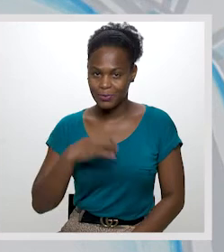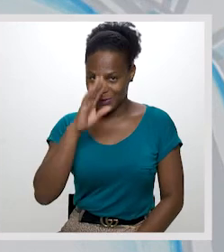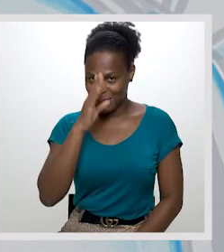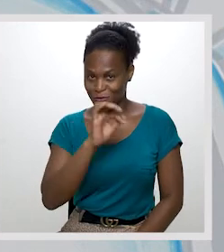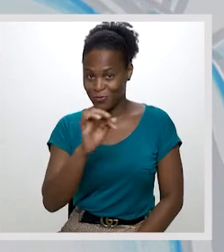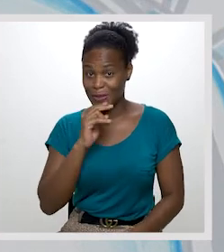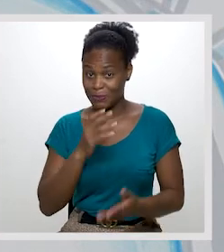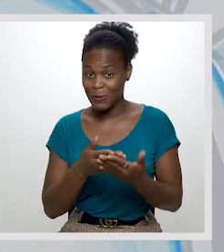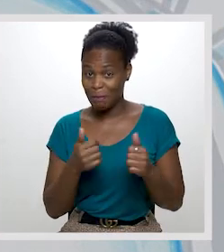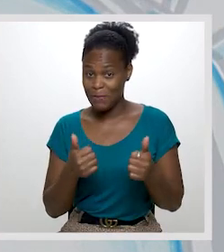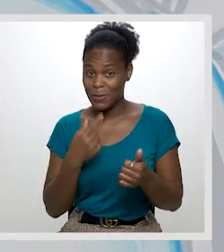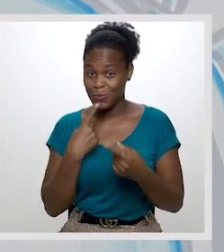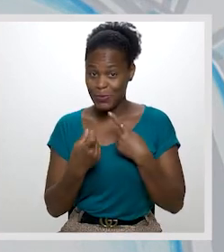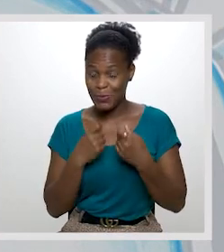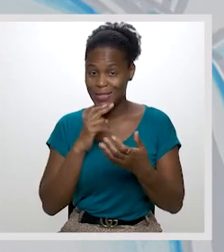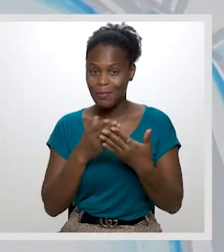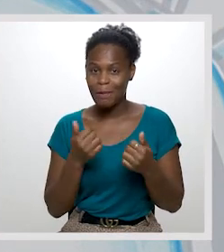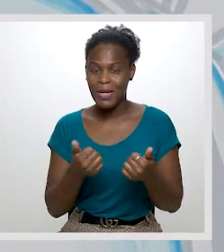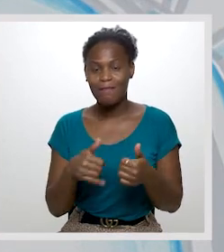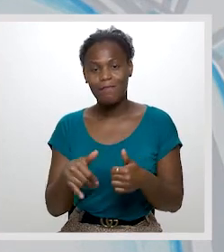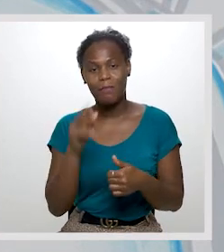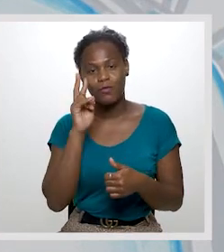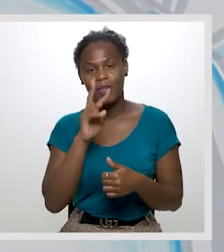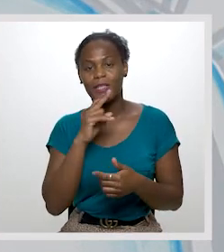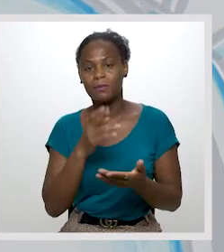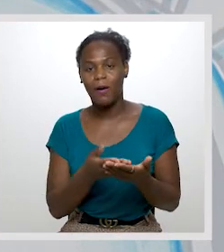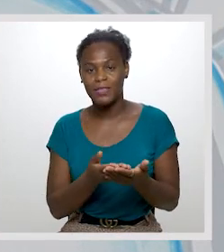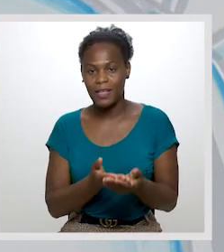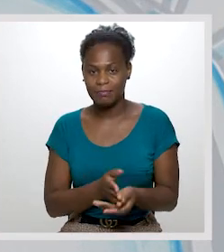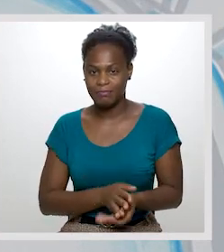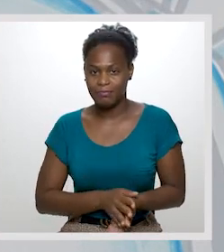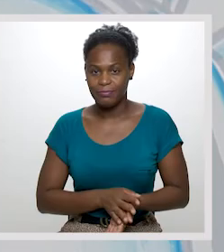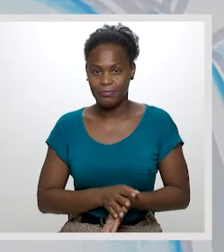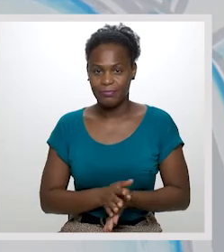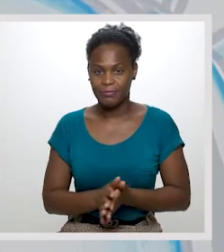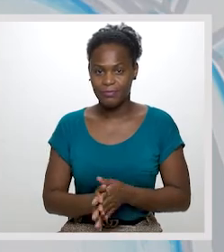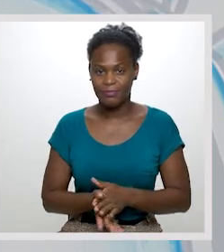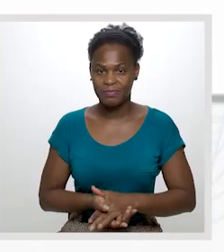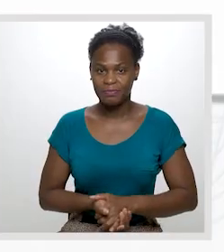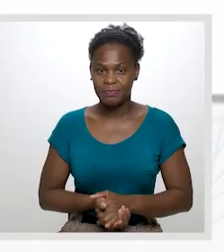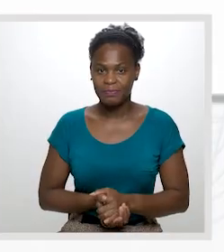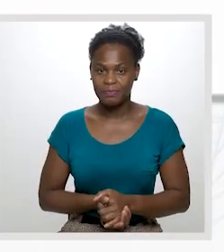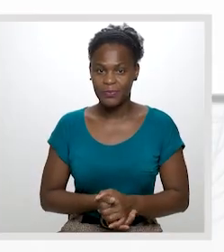E como sei que resolveram bem estas questões, vamos conferir as respostas.